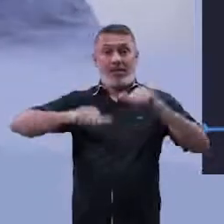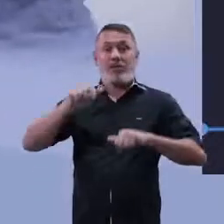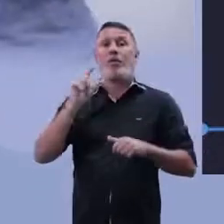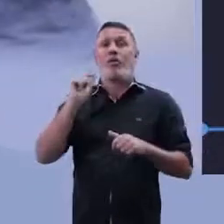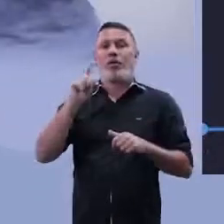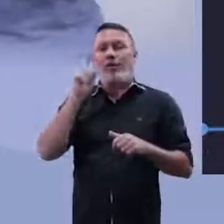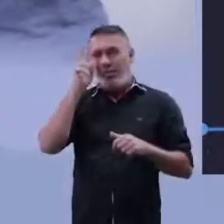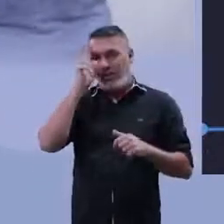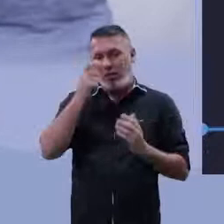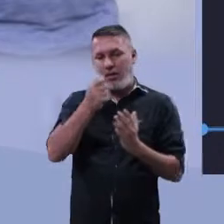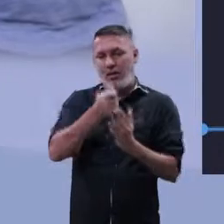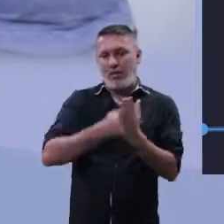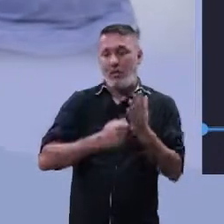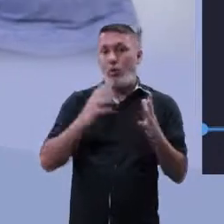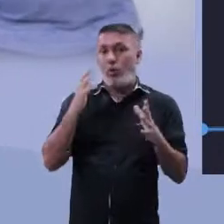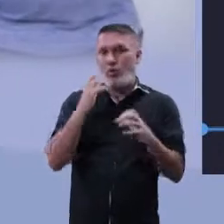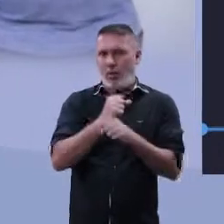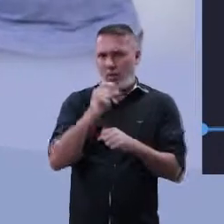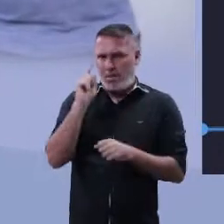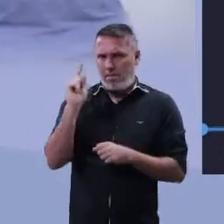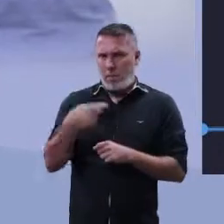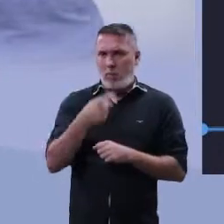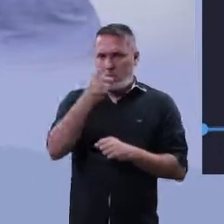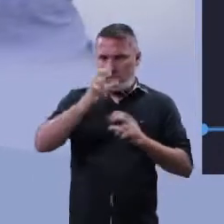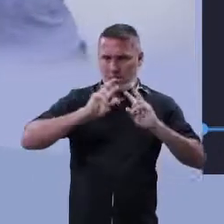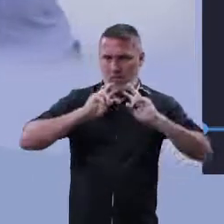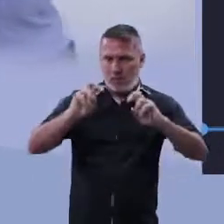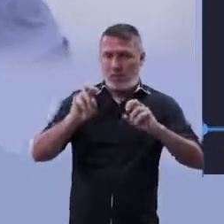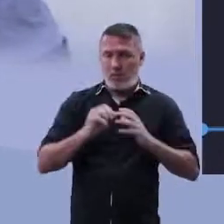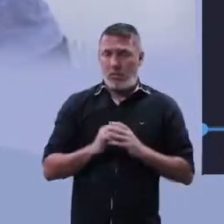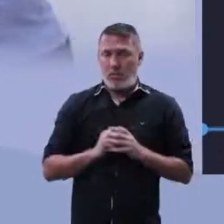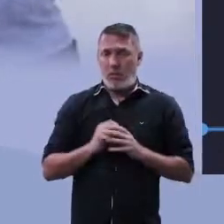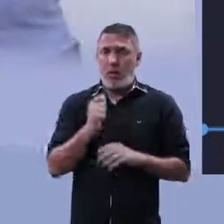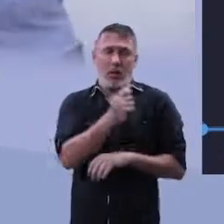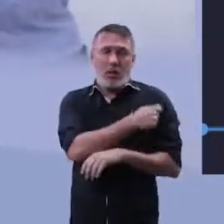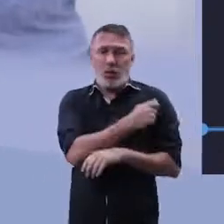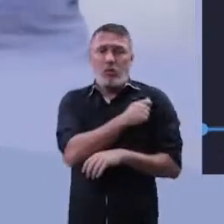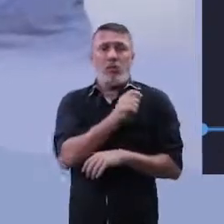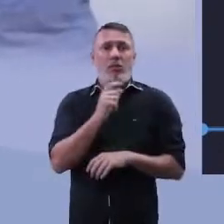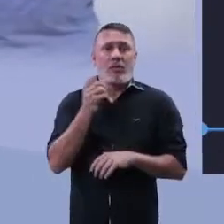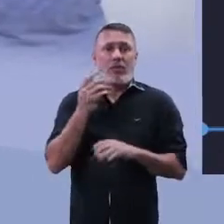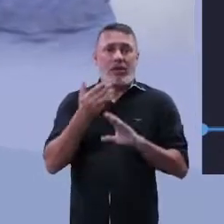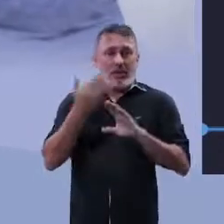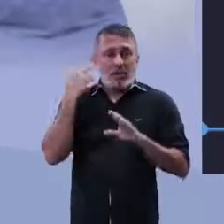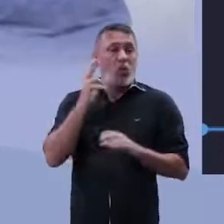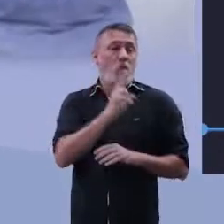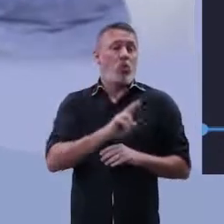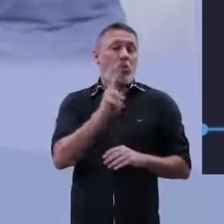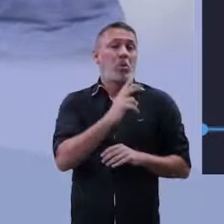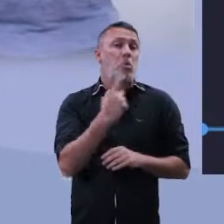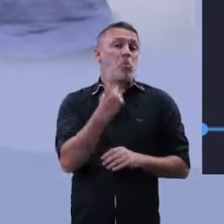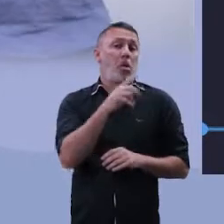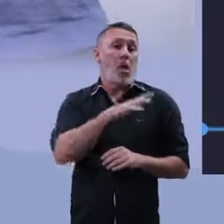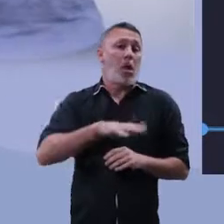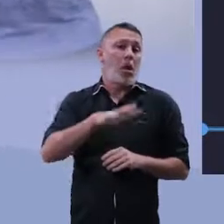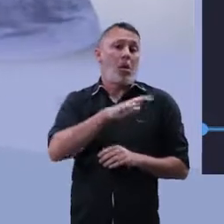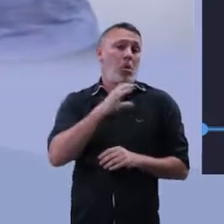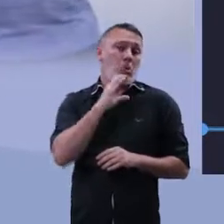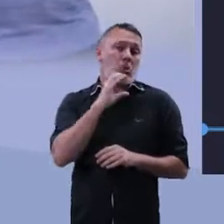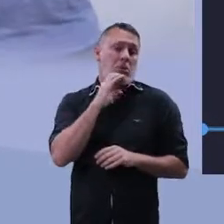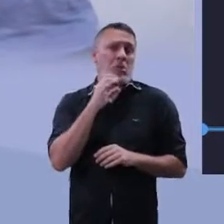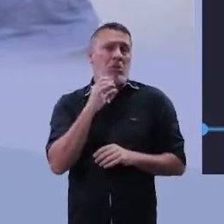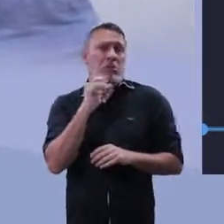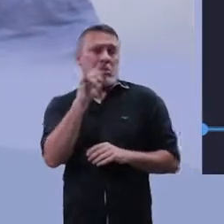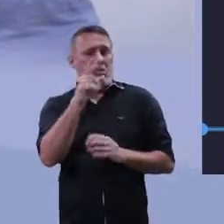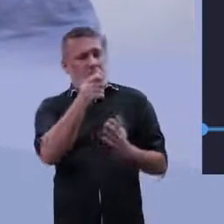alcançou nota 1000. Vocês perceberam que naquela redação o participante ele utilizou apenas uma área do conhecimento e parecia mesmo um